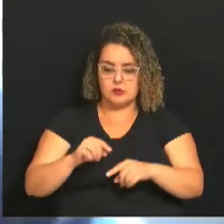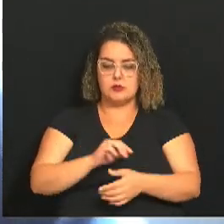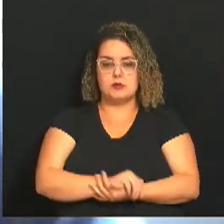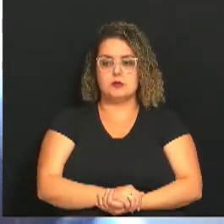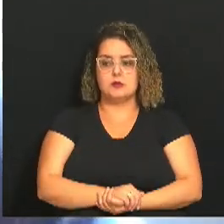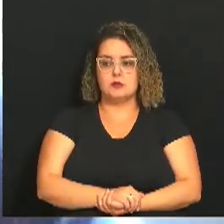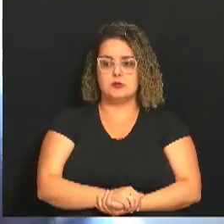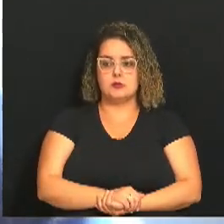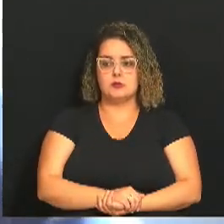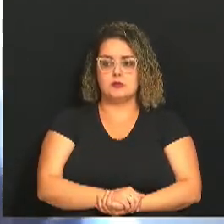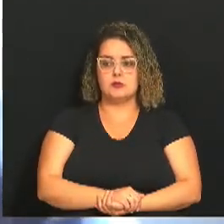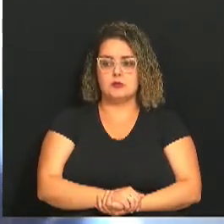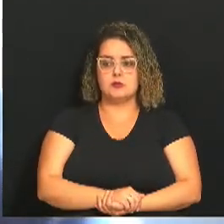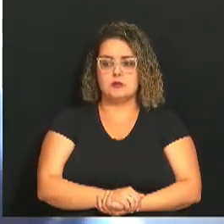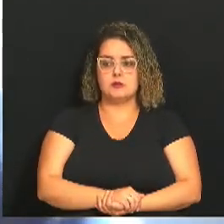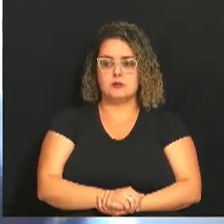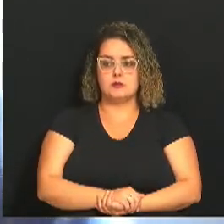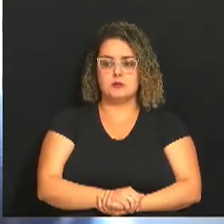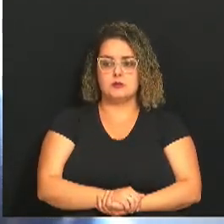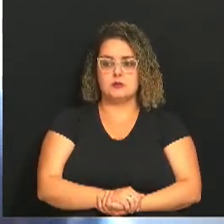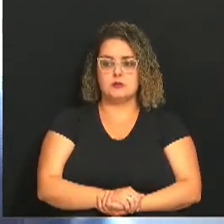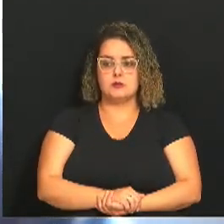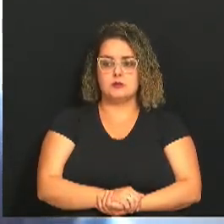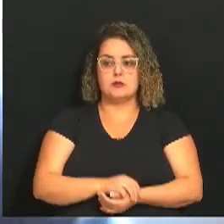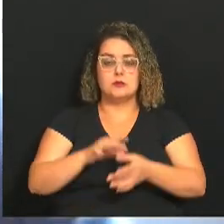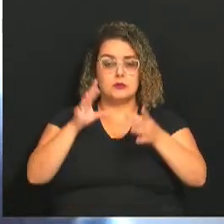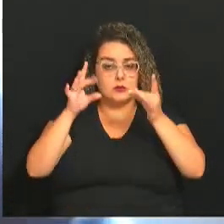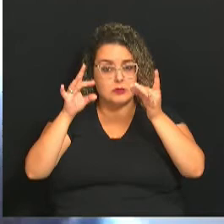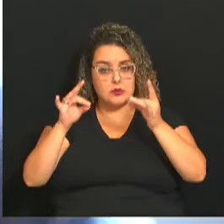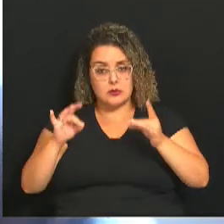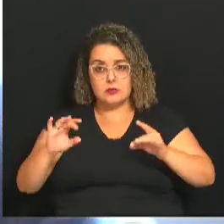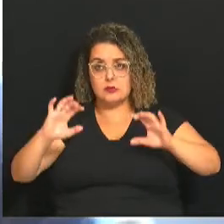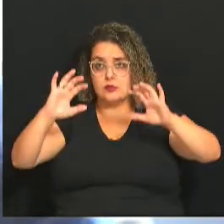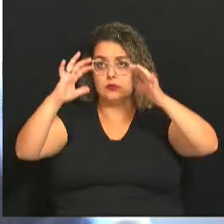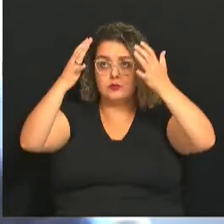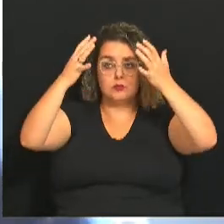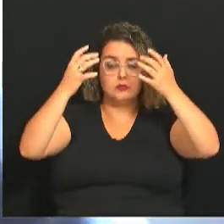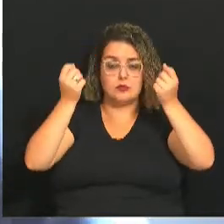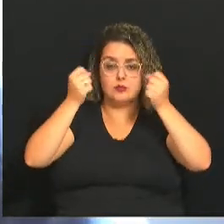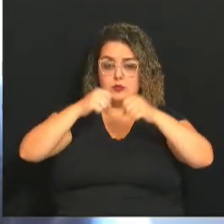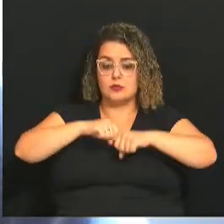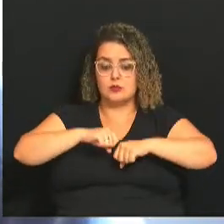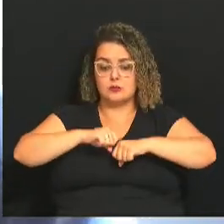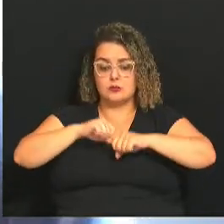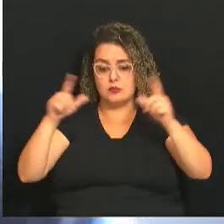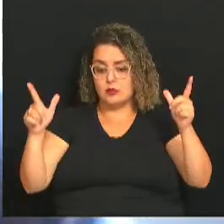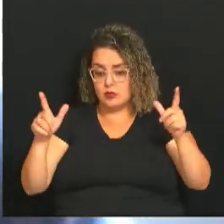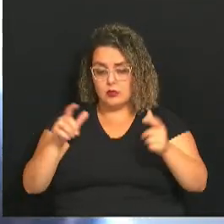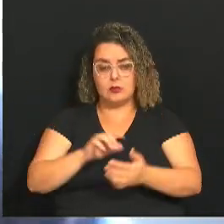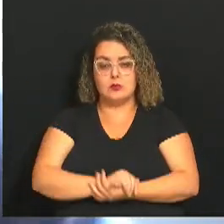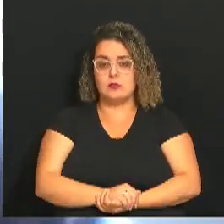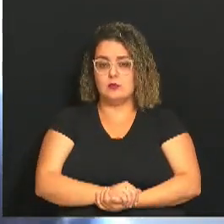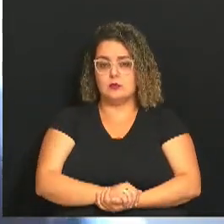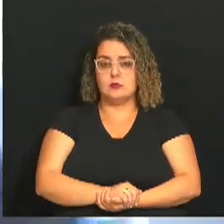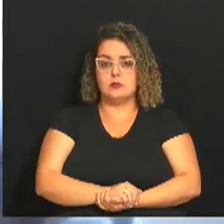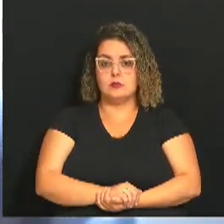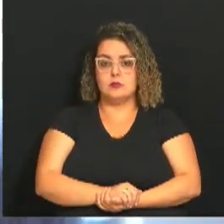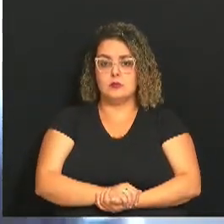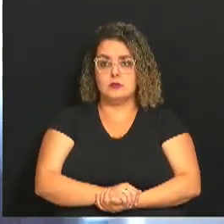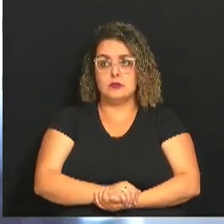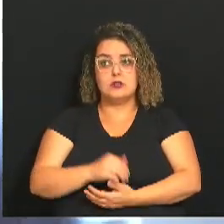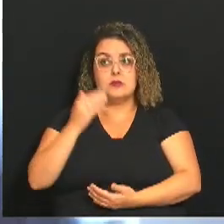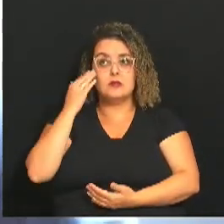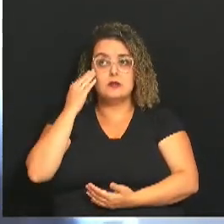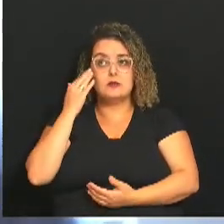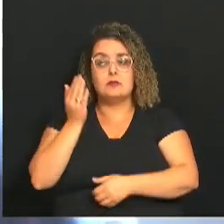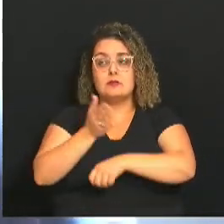da mitigação de eventos extremos, da previsibilidade, da